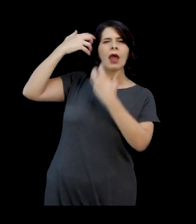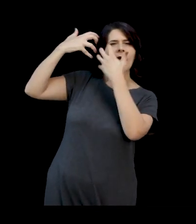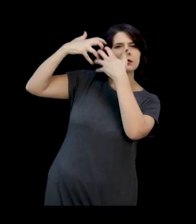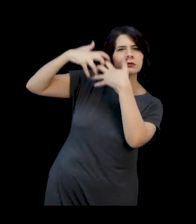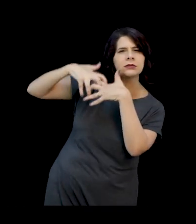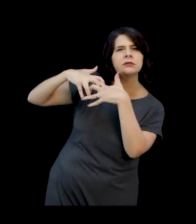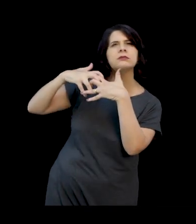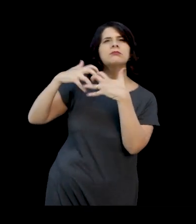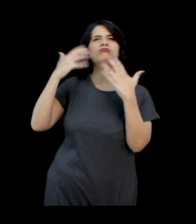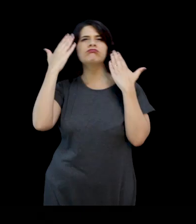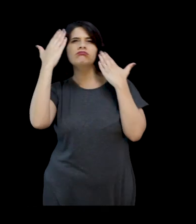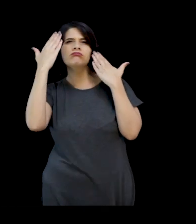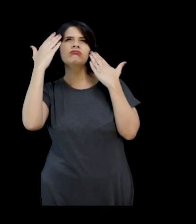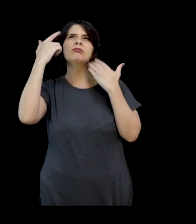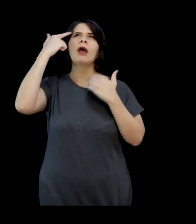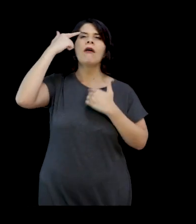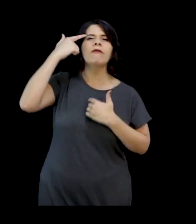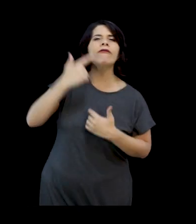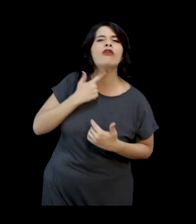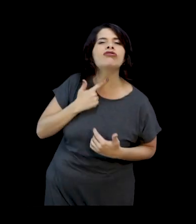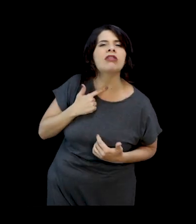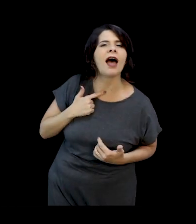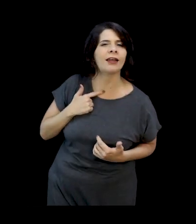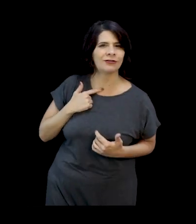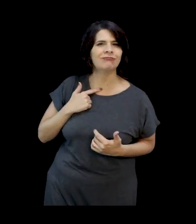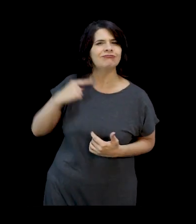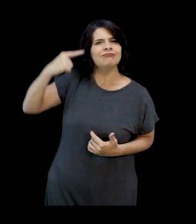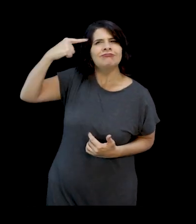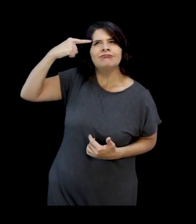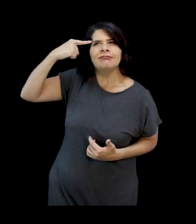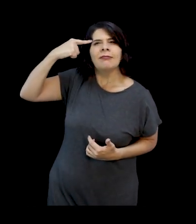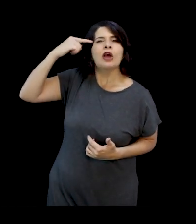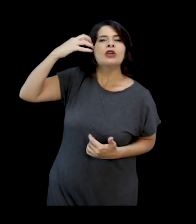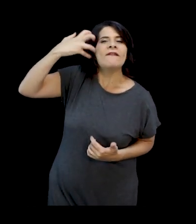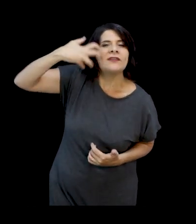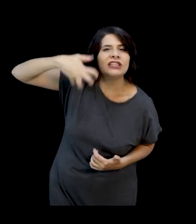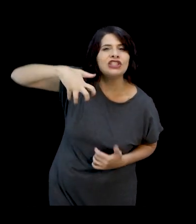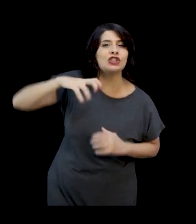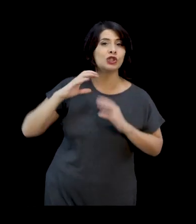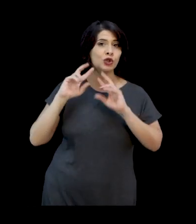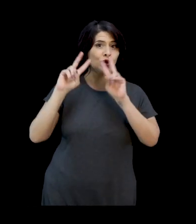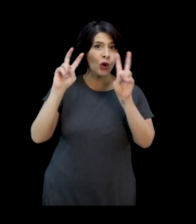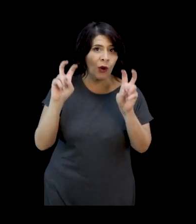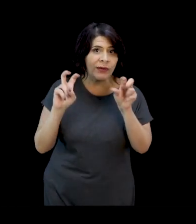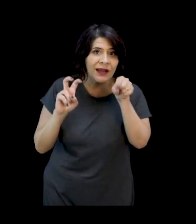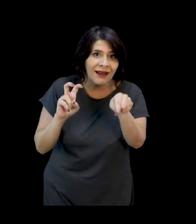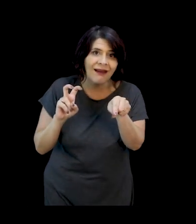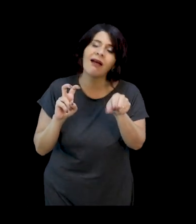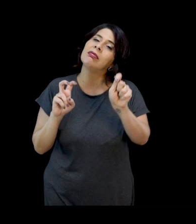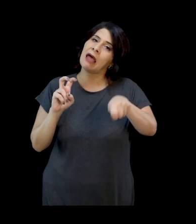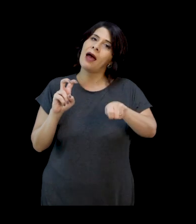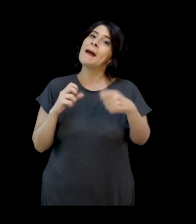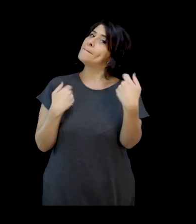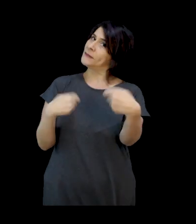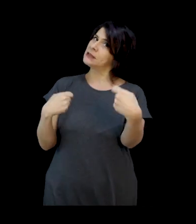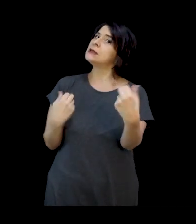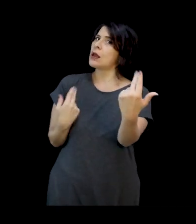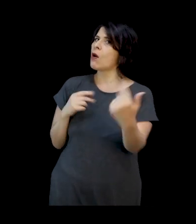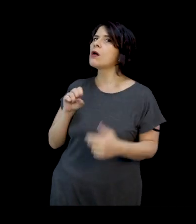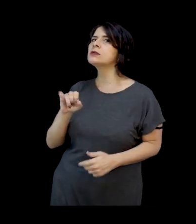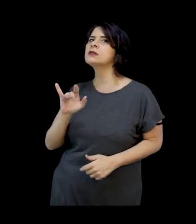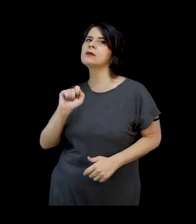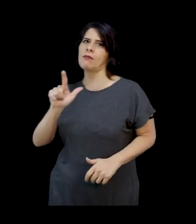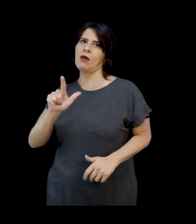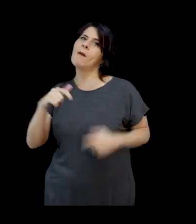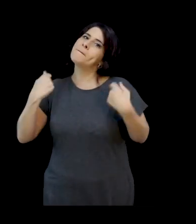da vontade reflexiva, a gente tem que fazer o mesmo com o Zimmel, a gente tem que ser consistente, coerente